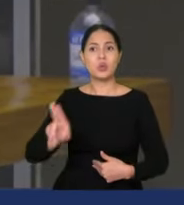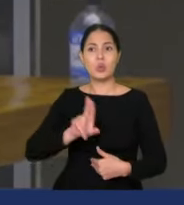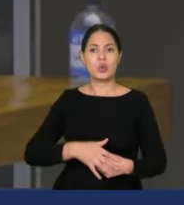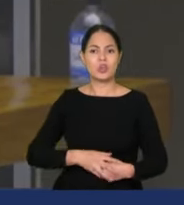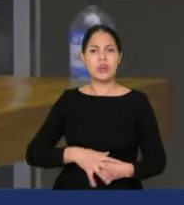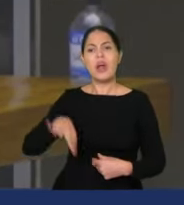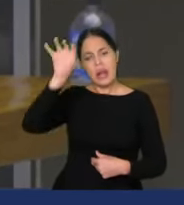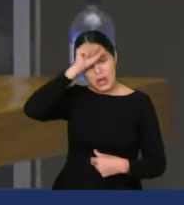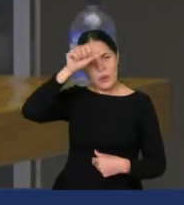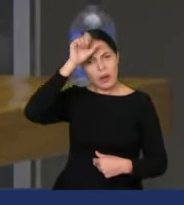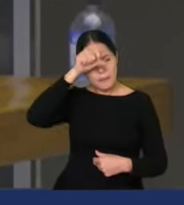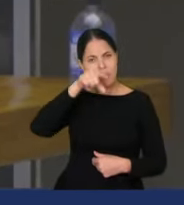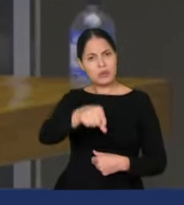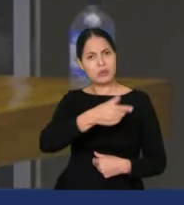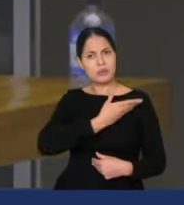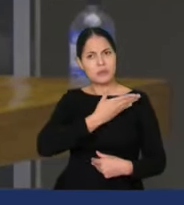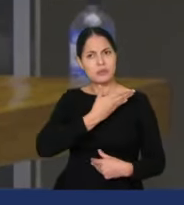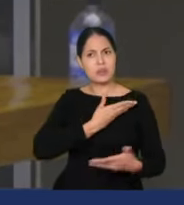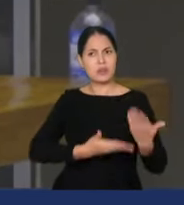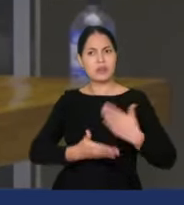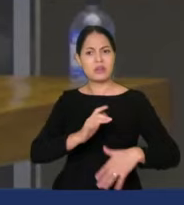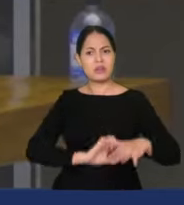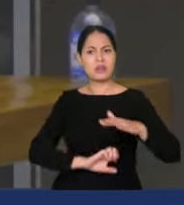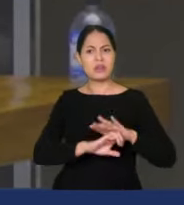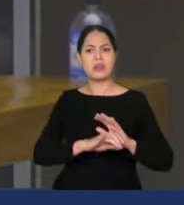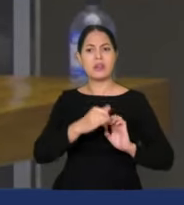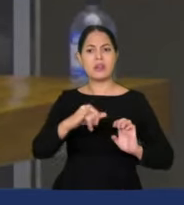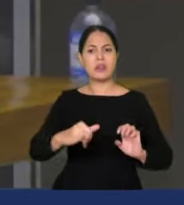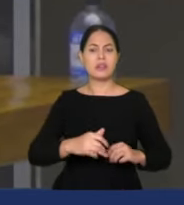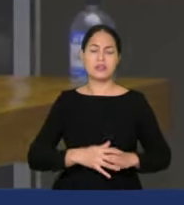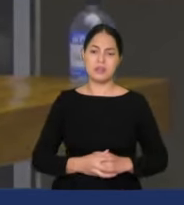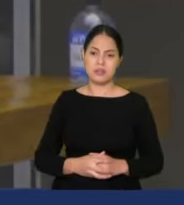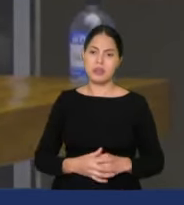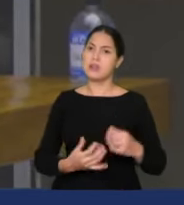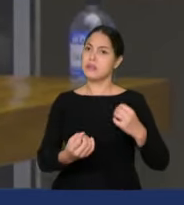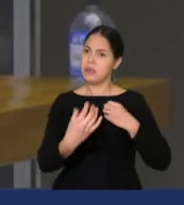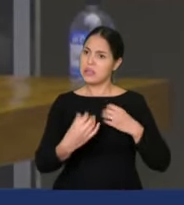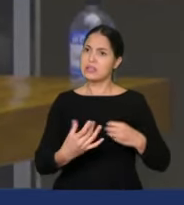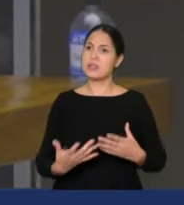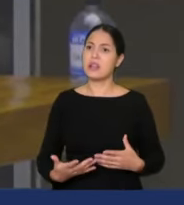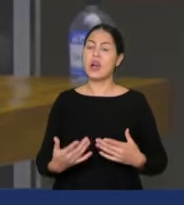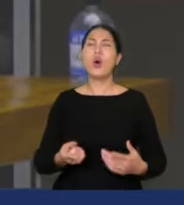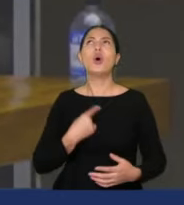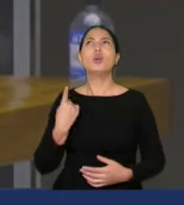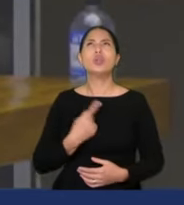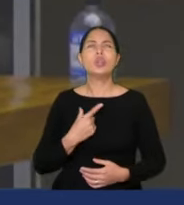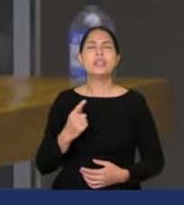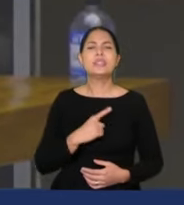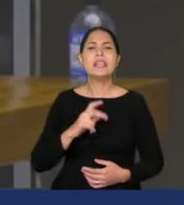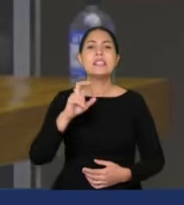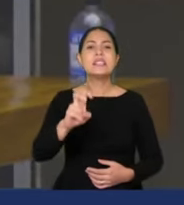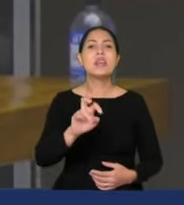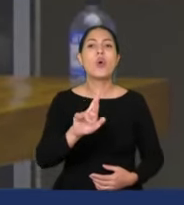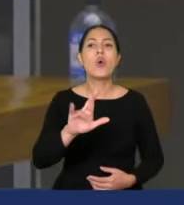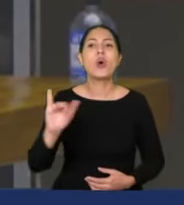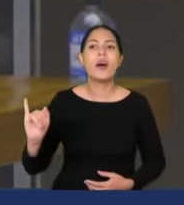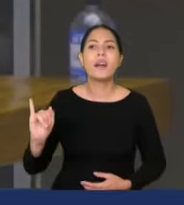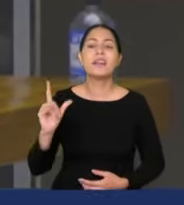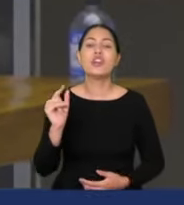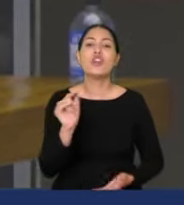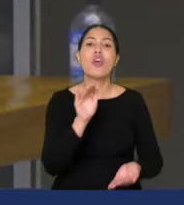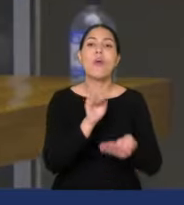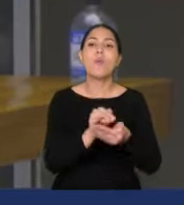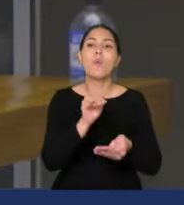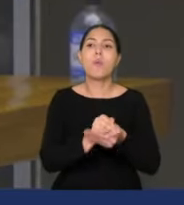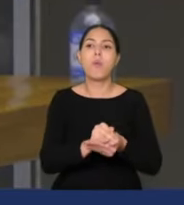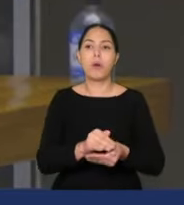da Eletrobras que estão aqui. Possuímos mais de 5 trilhões na gaveta, em reservas,